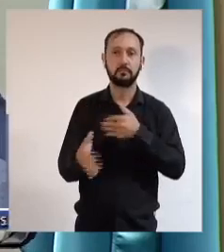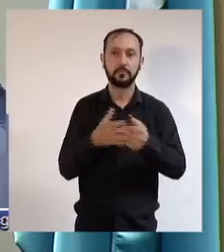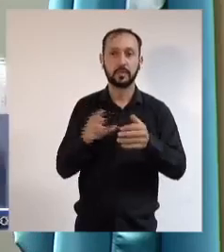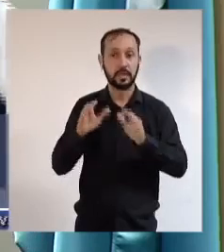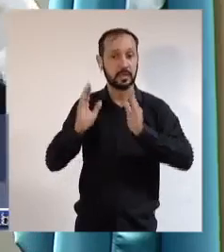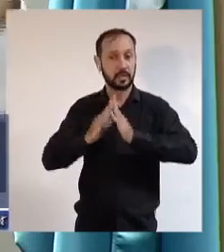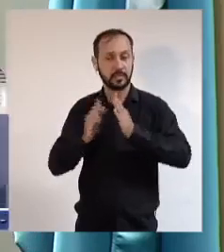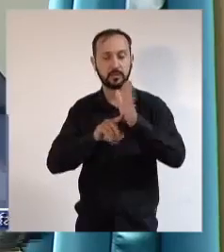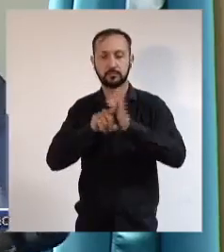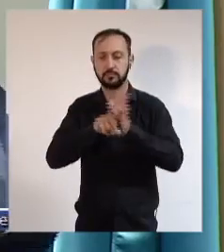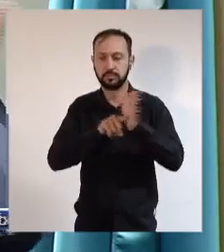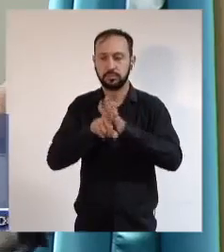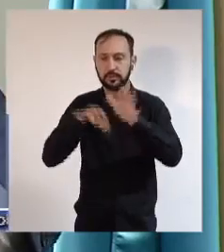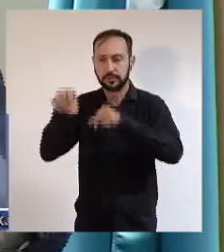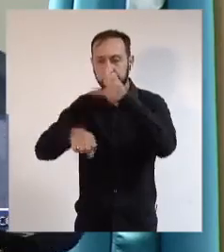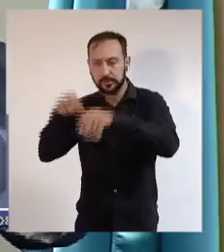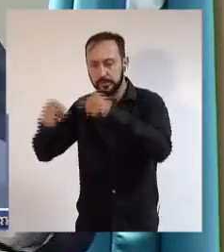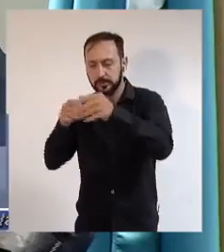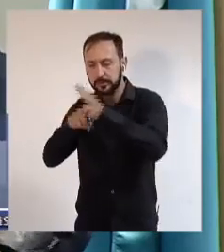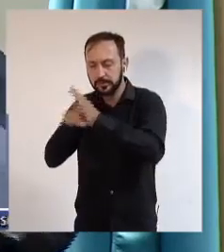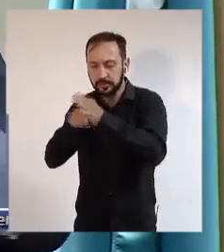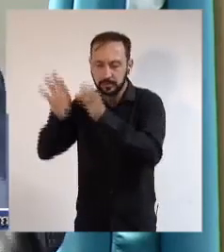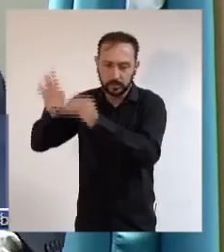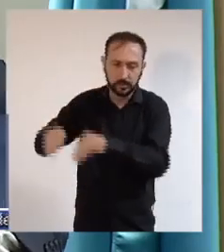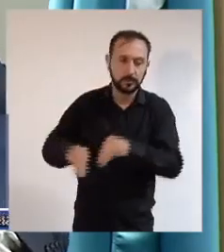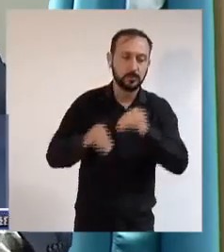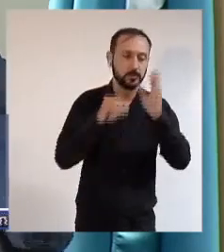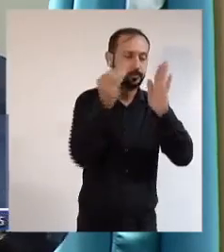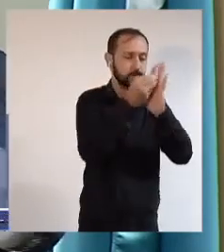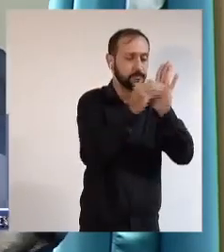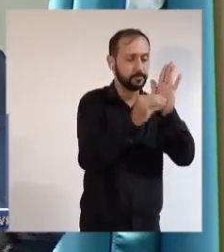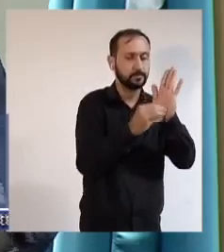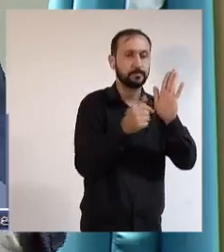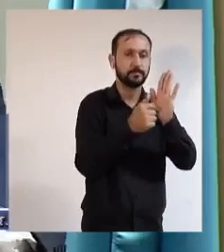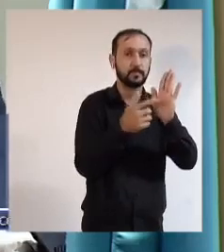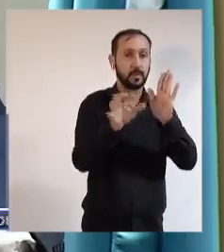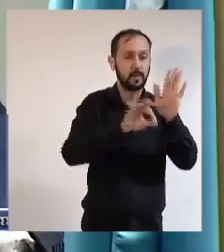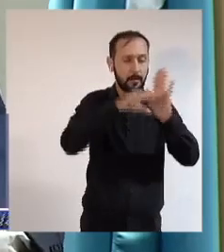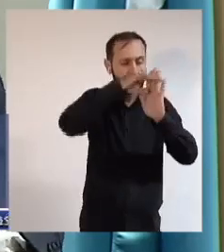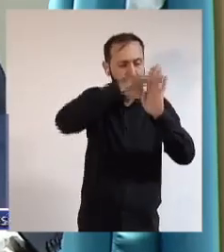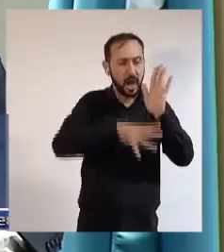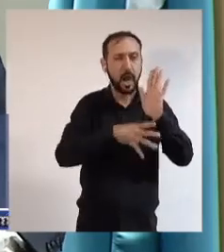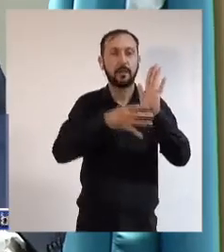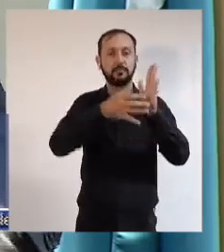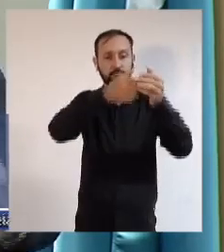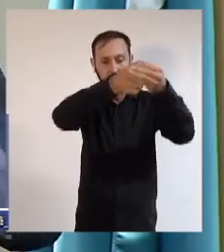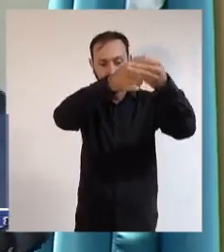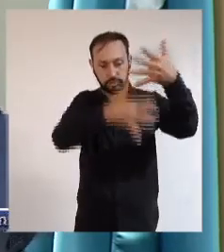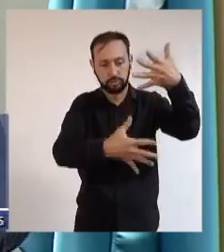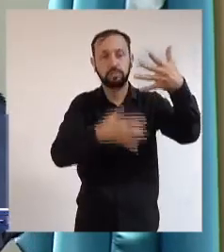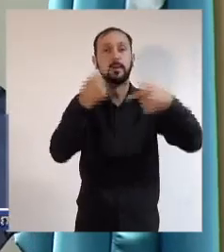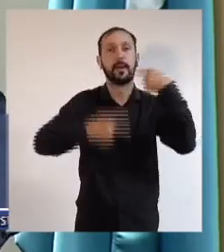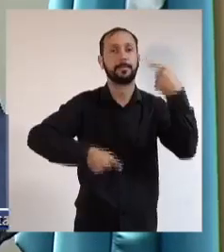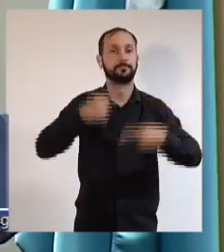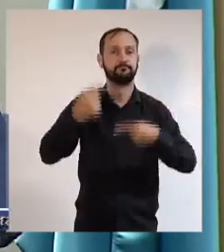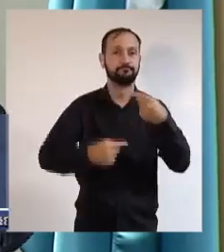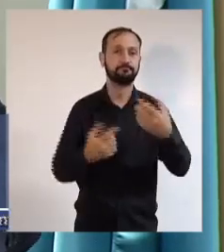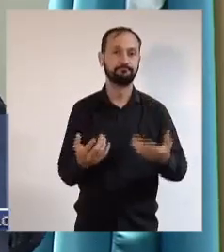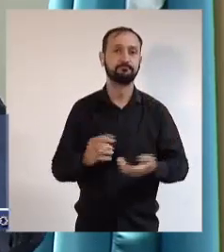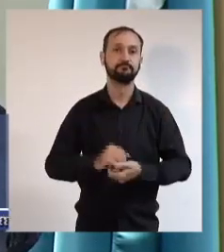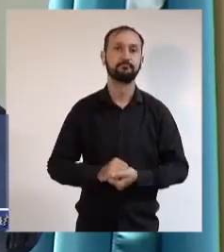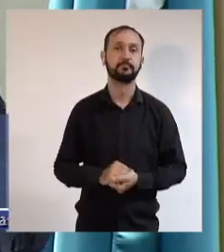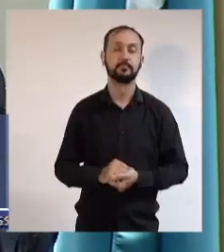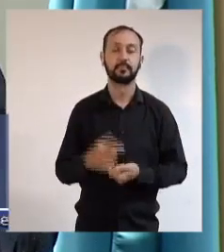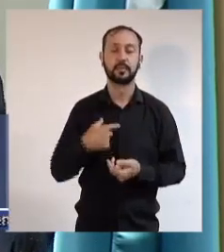tema já vem com alguma coisa planejada para discutir e essa